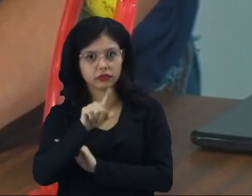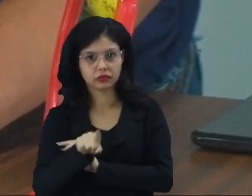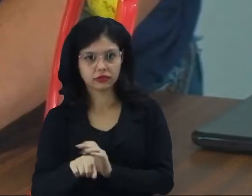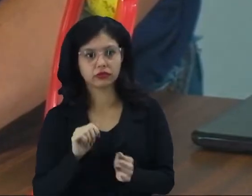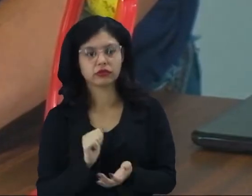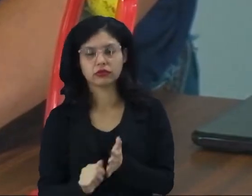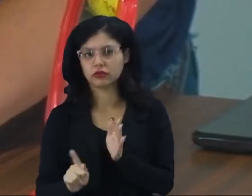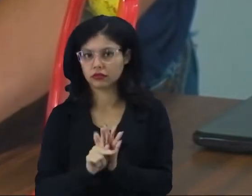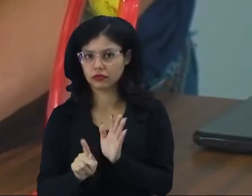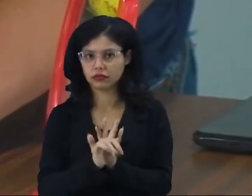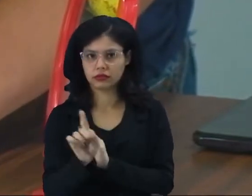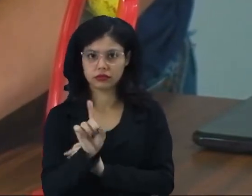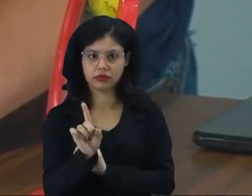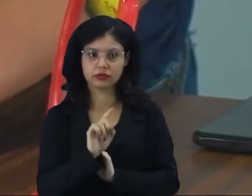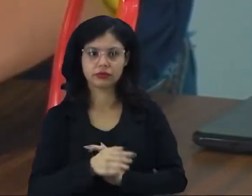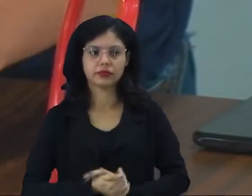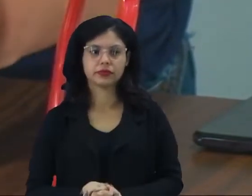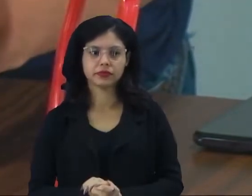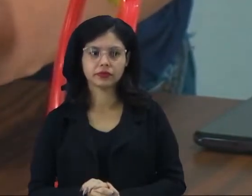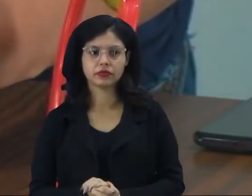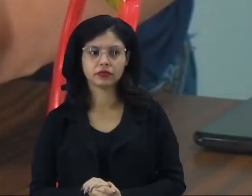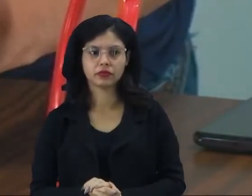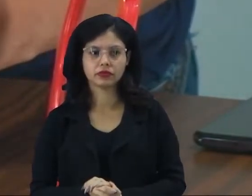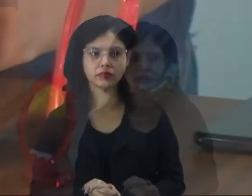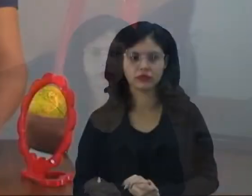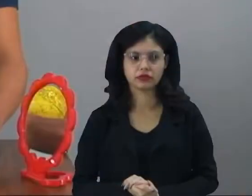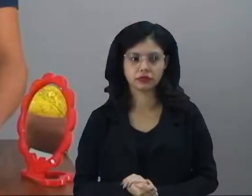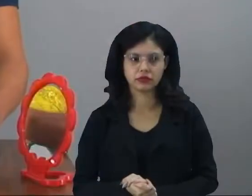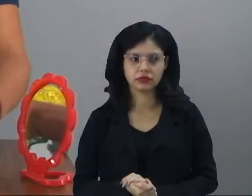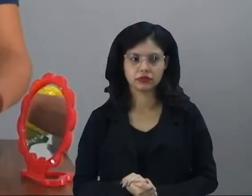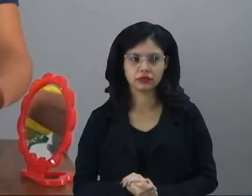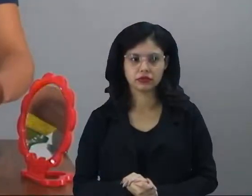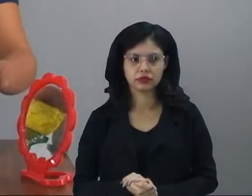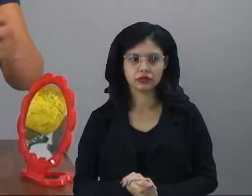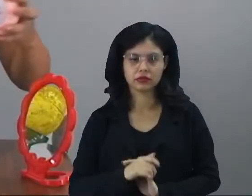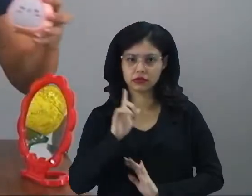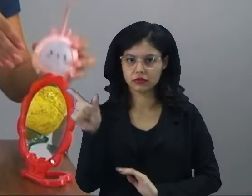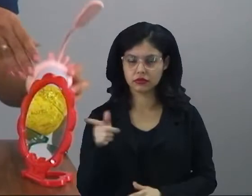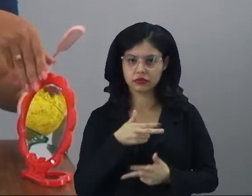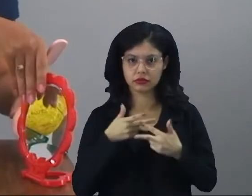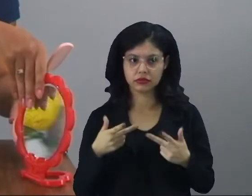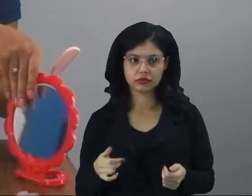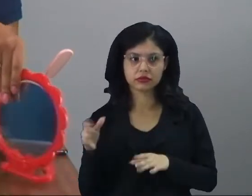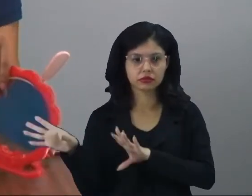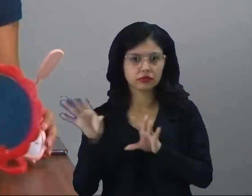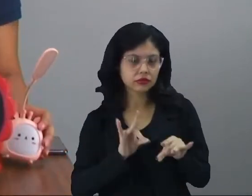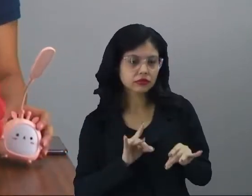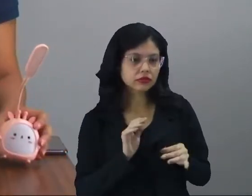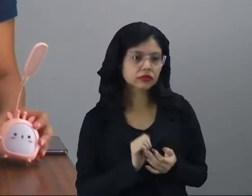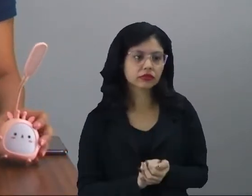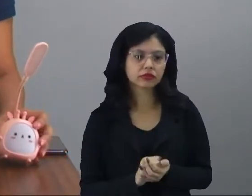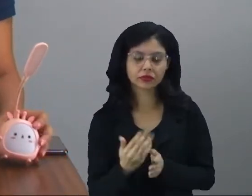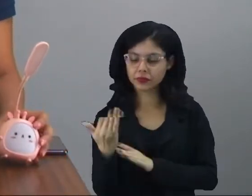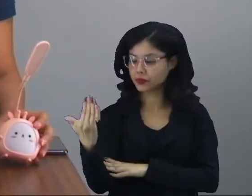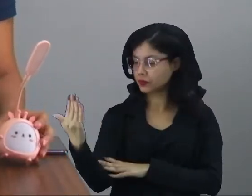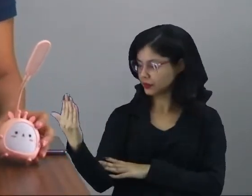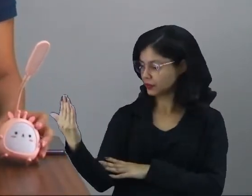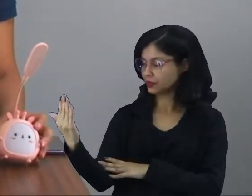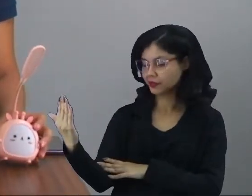uma luz própria. Deixa eu desligar. Outro objeto que eu trouxe, o